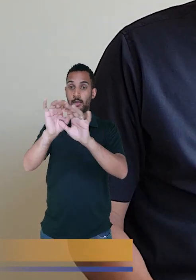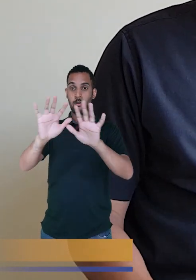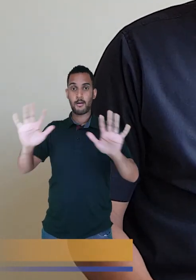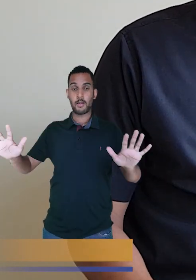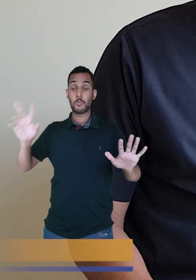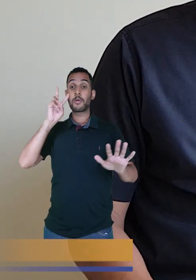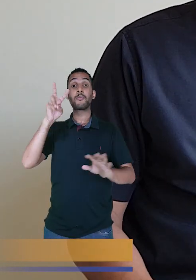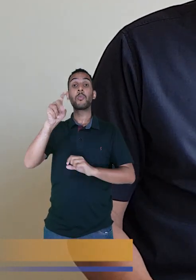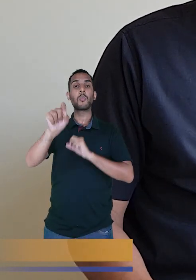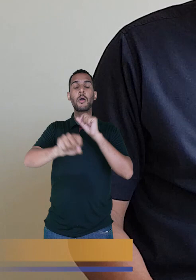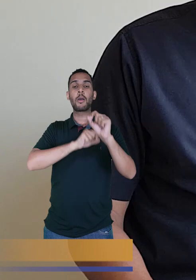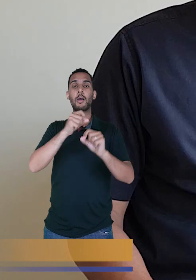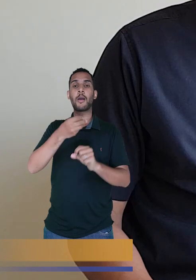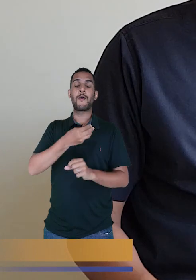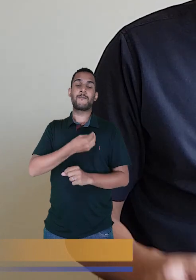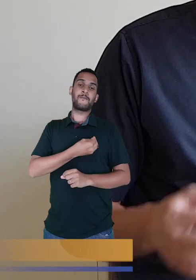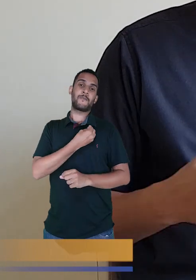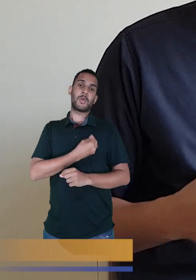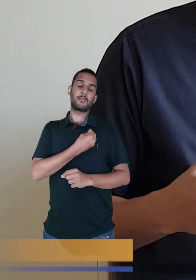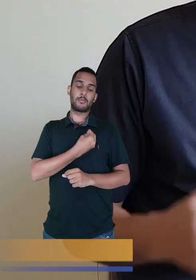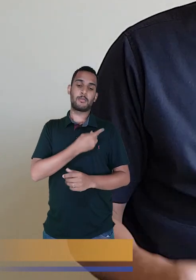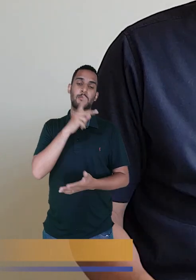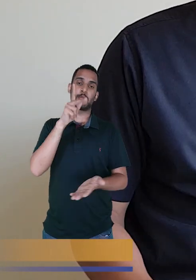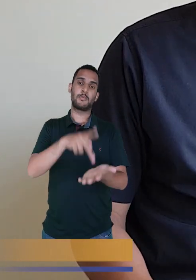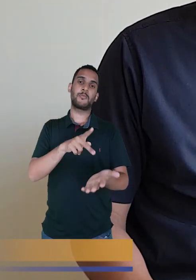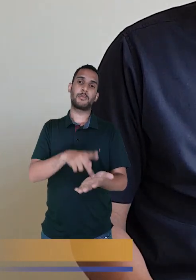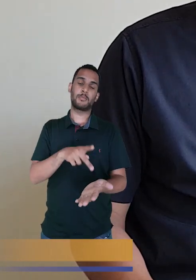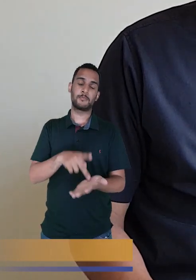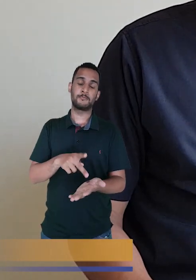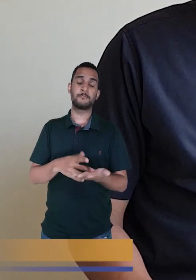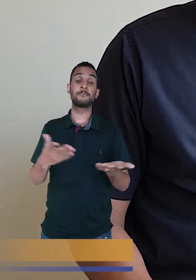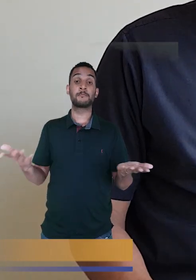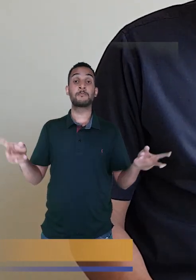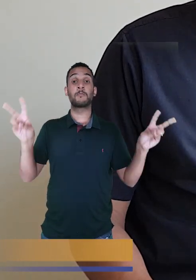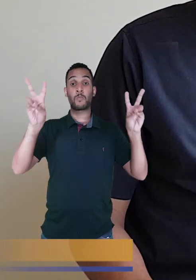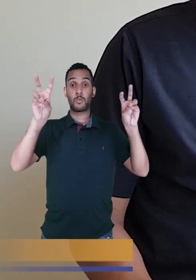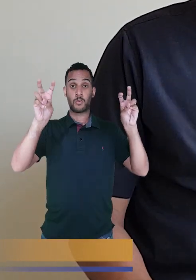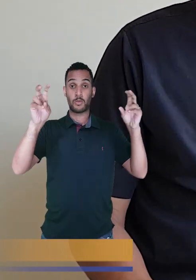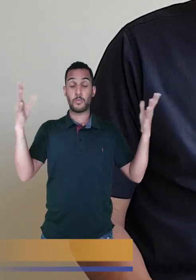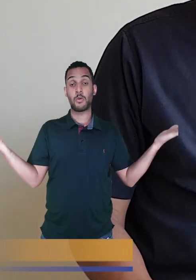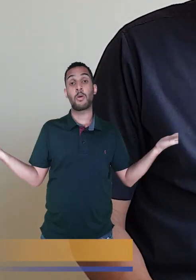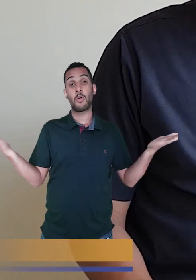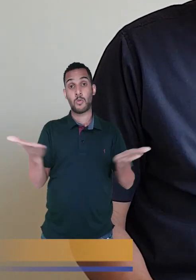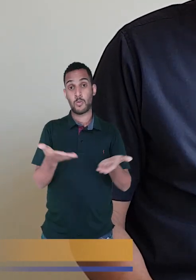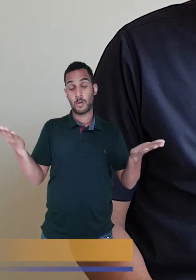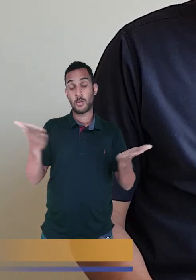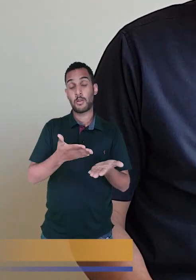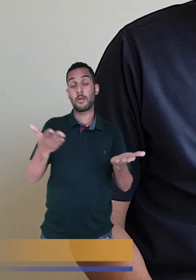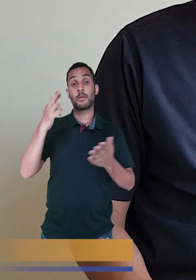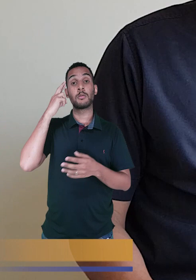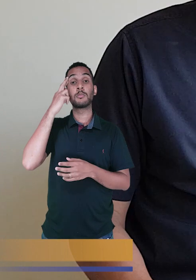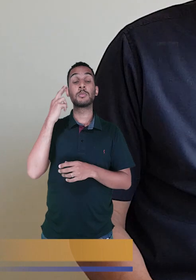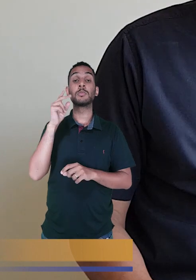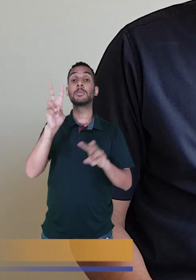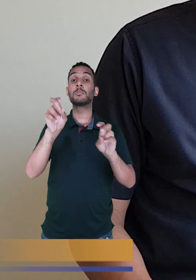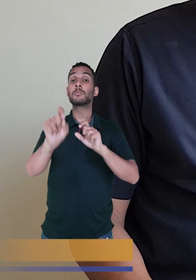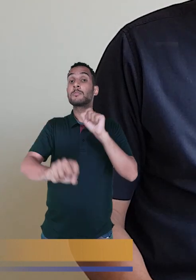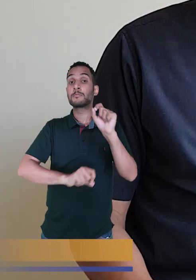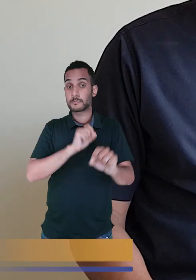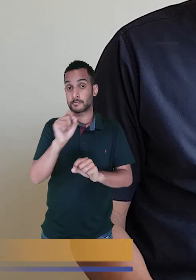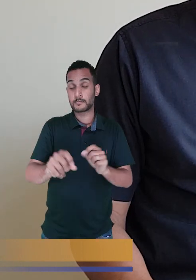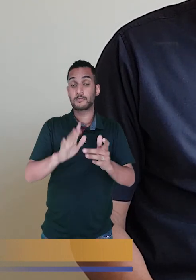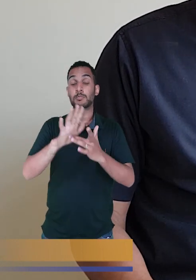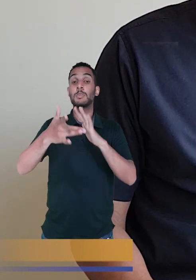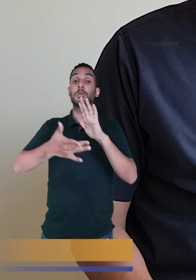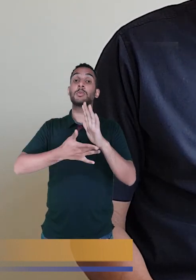enxergarmos, mas, sobretudo, enxergarmos a verdade sobre a nossa vida. Por isso, que o tema que vai nos guiar durante